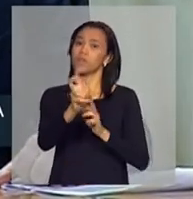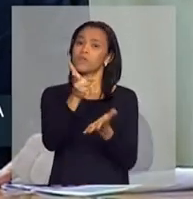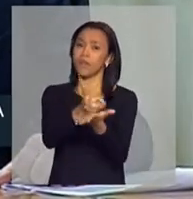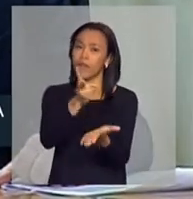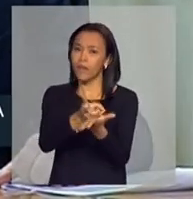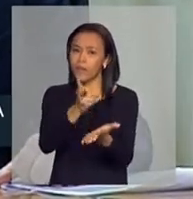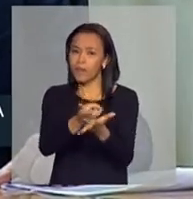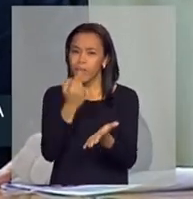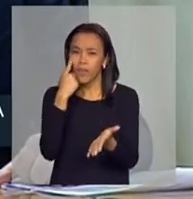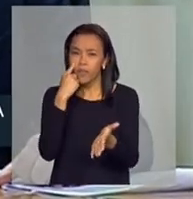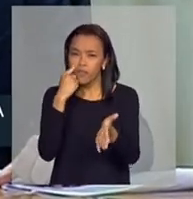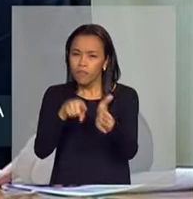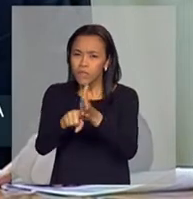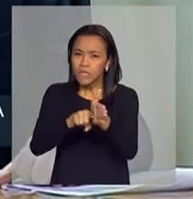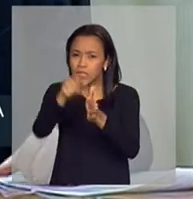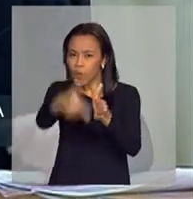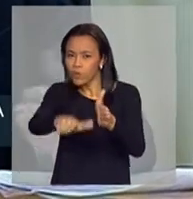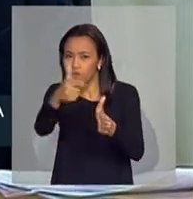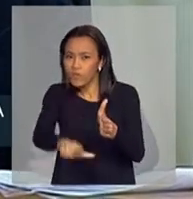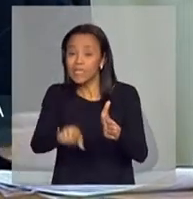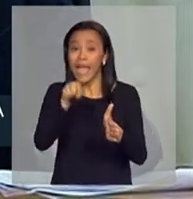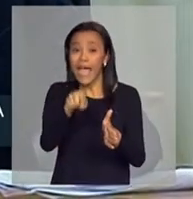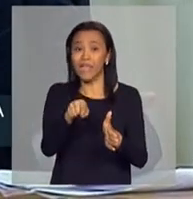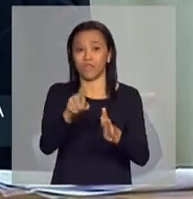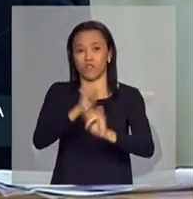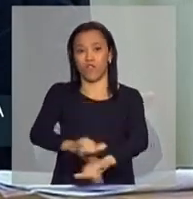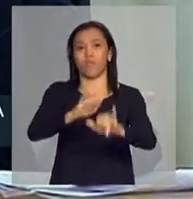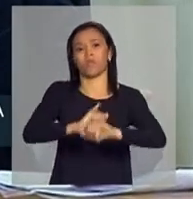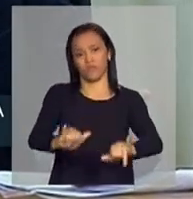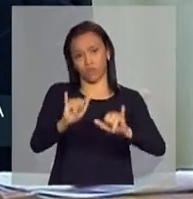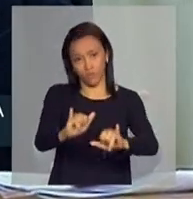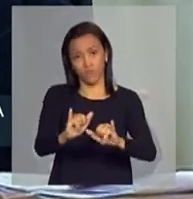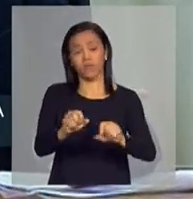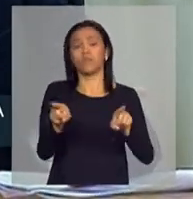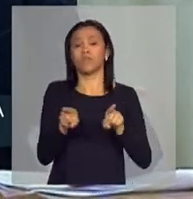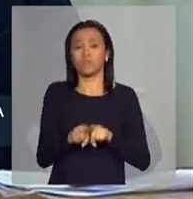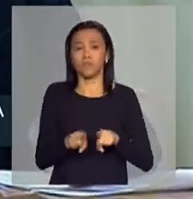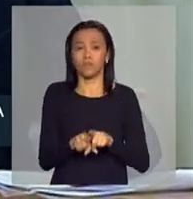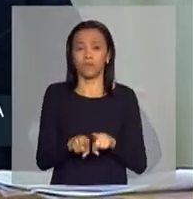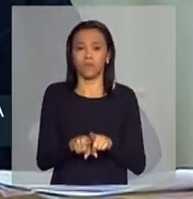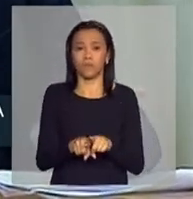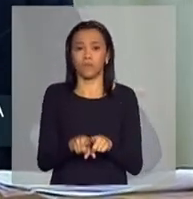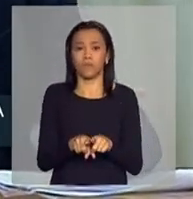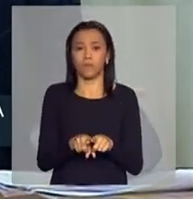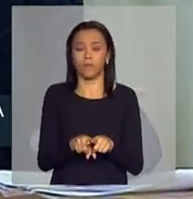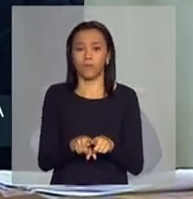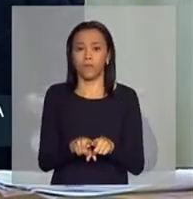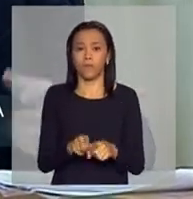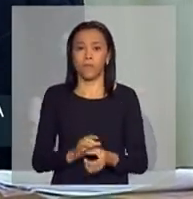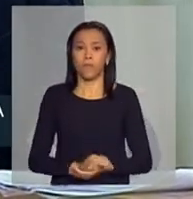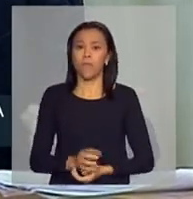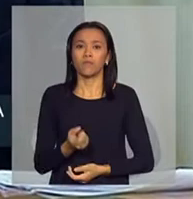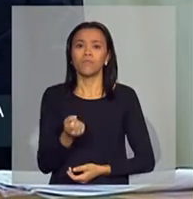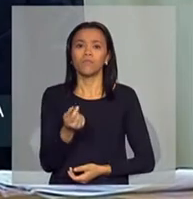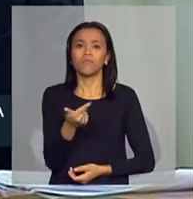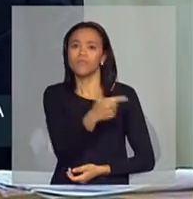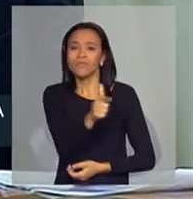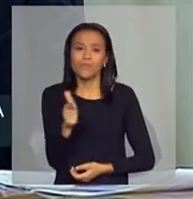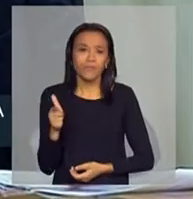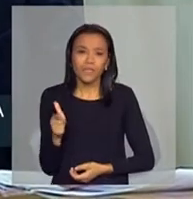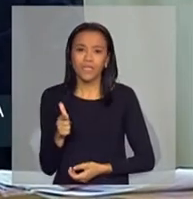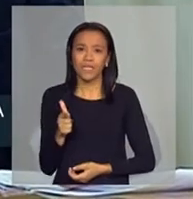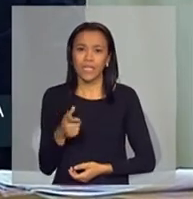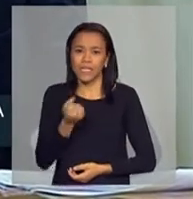ao longo do ano ele vai revisando esses dados é aproximadamente é a mesma coisa né Não não é essa